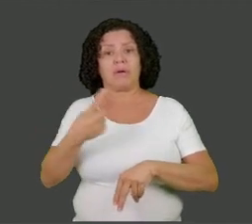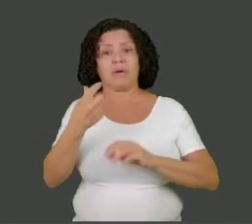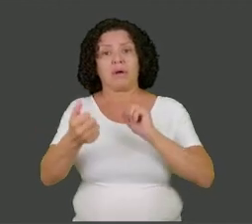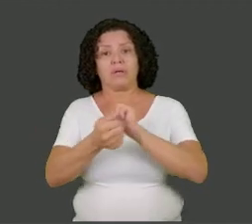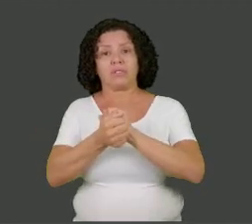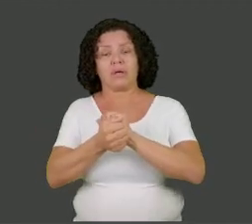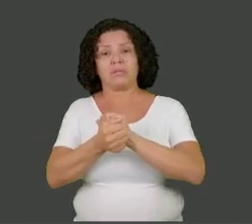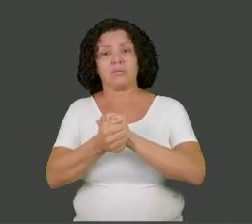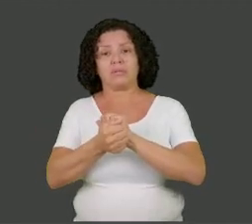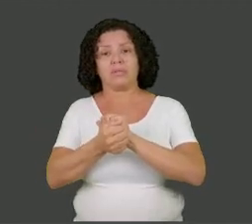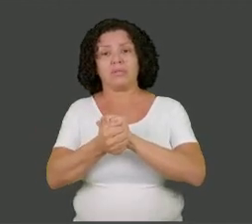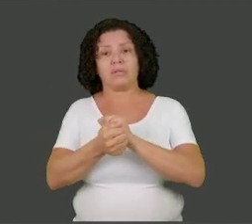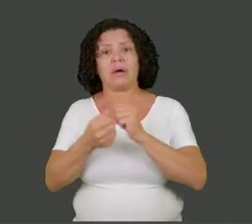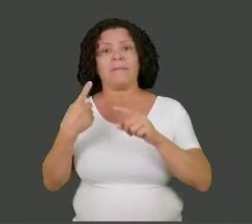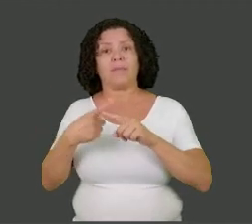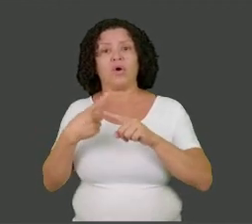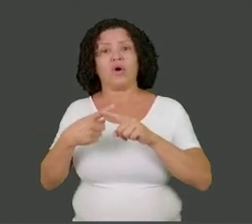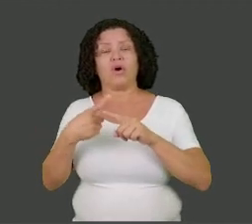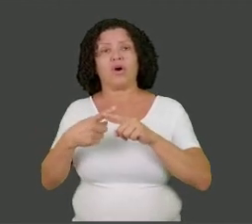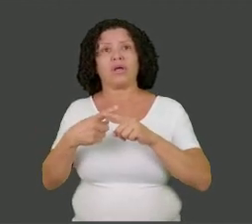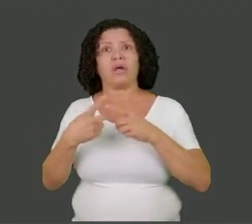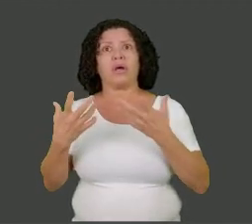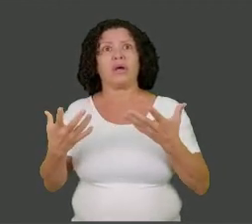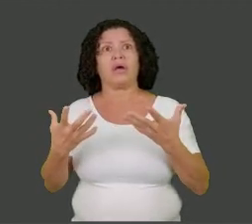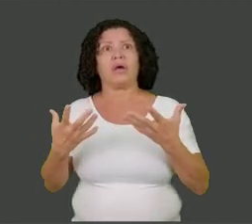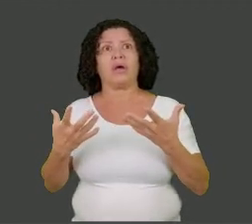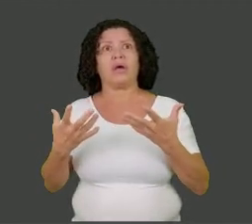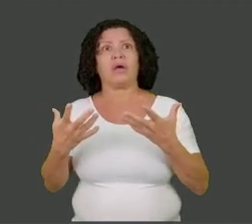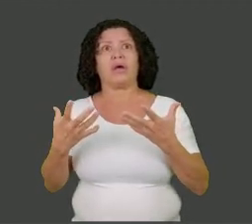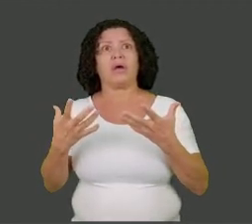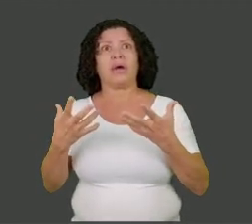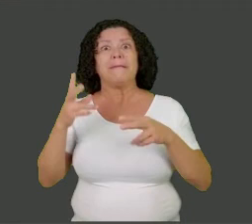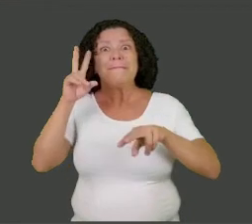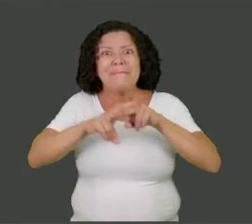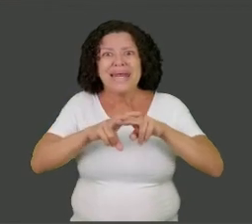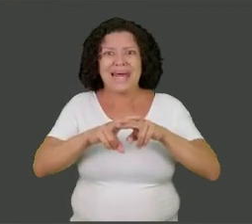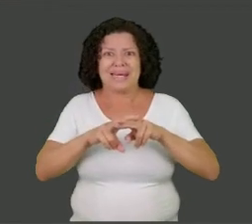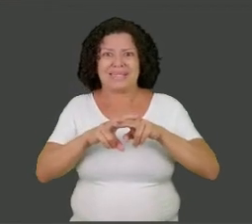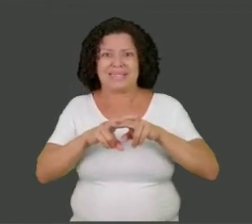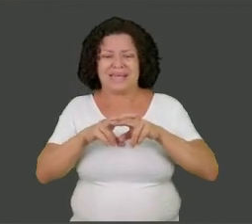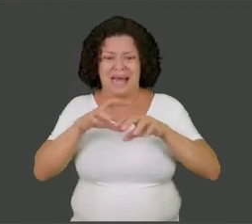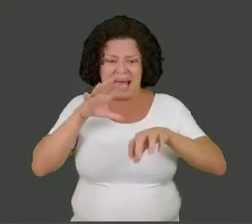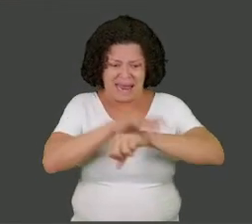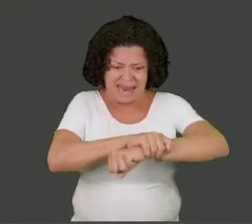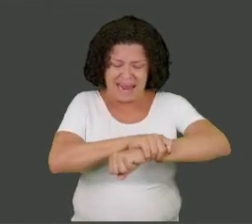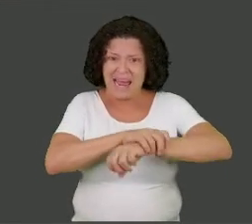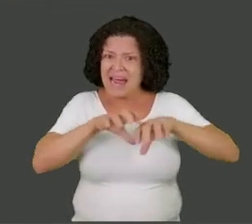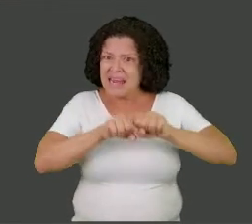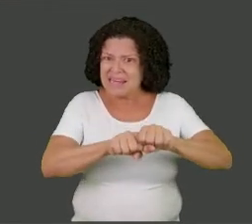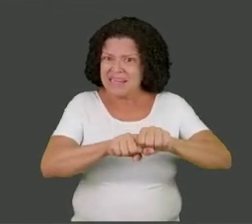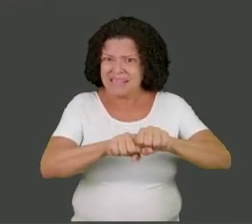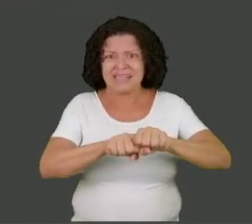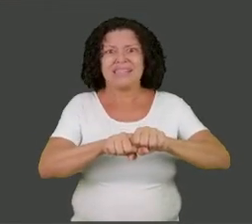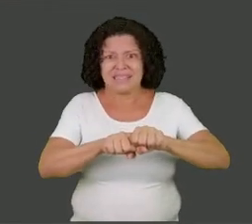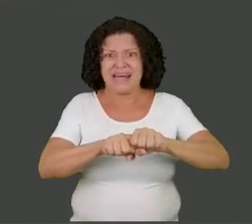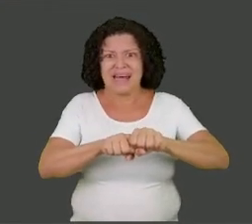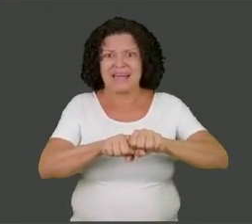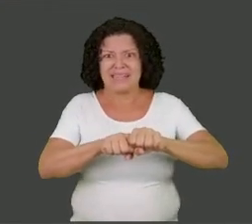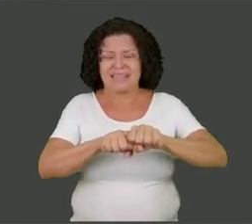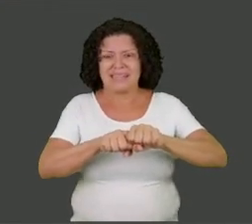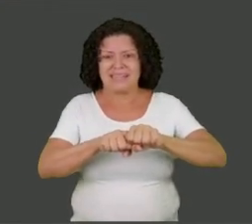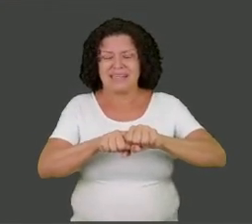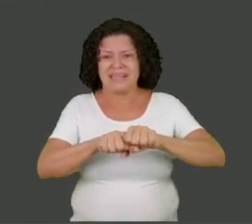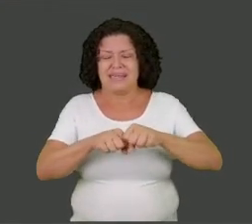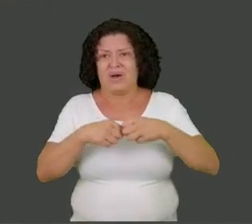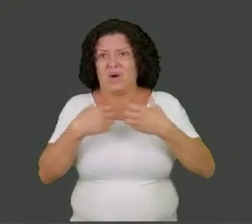aqui vivendo entre nós, né? Seja porque estão extremamente agarrados à